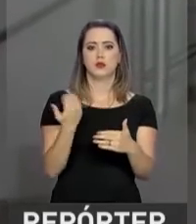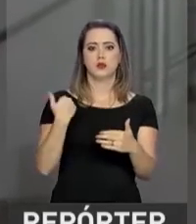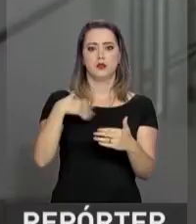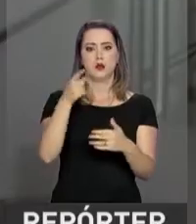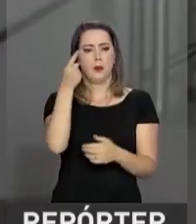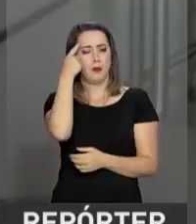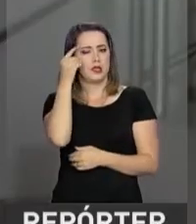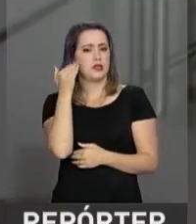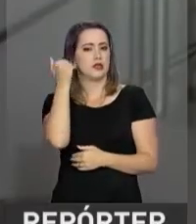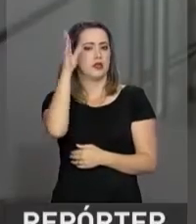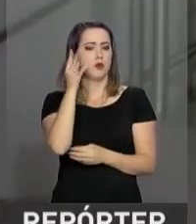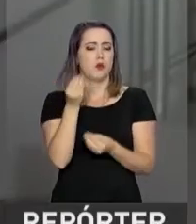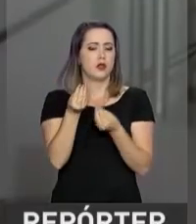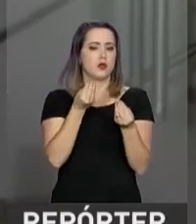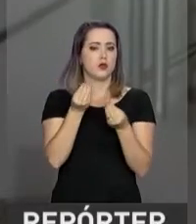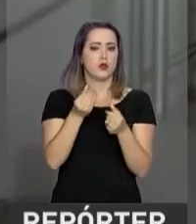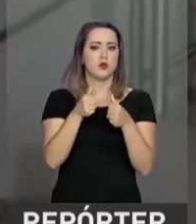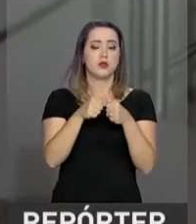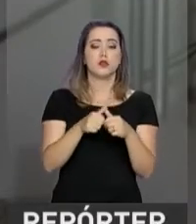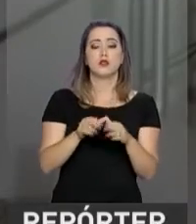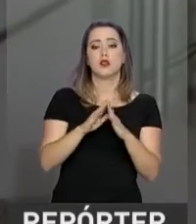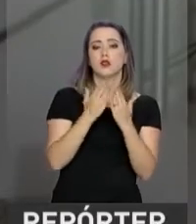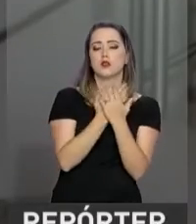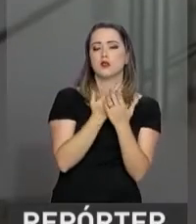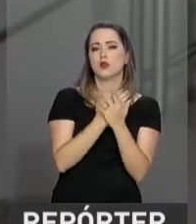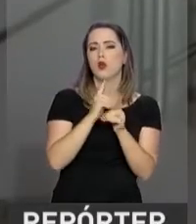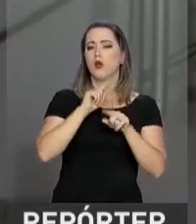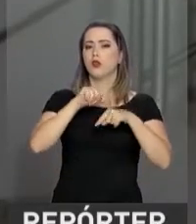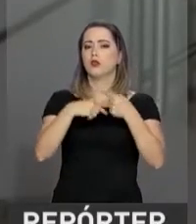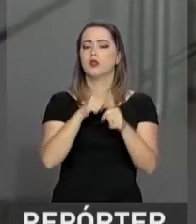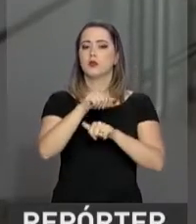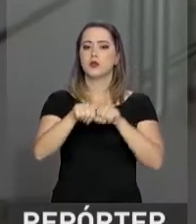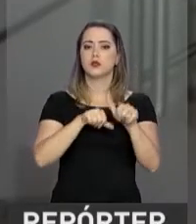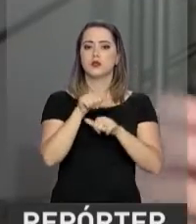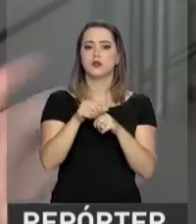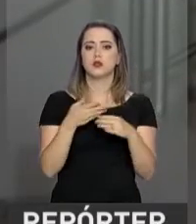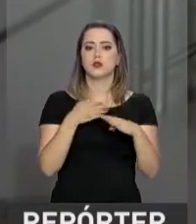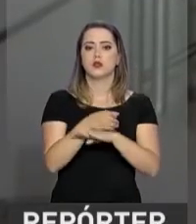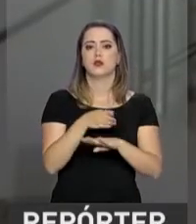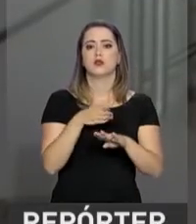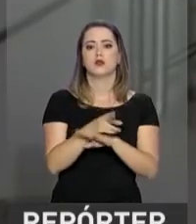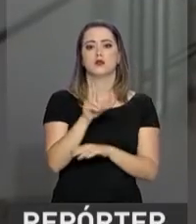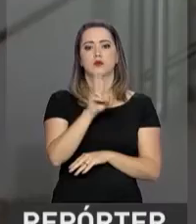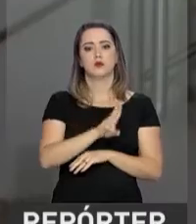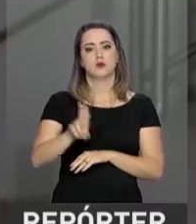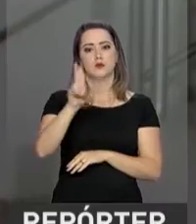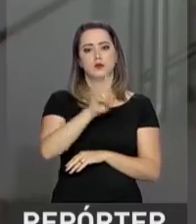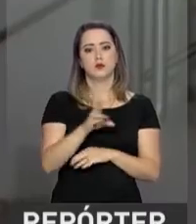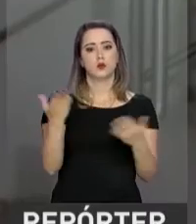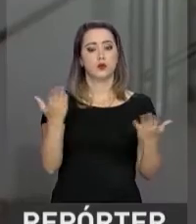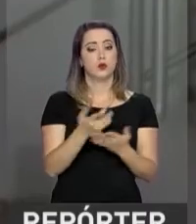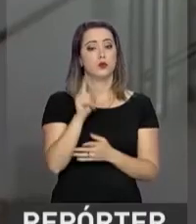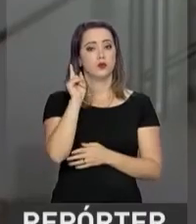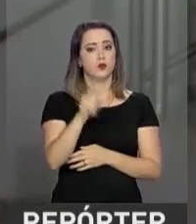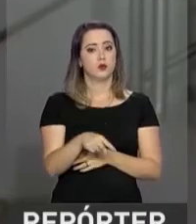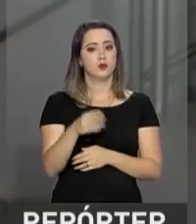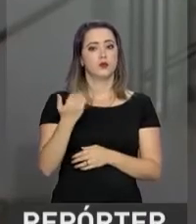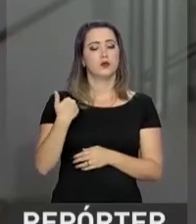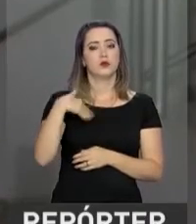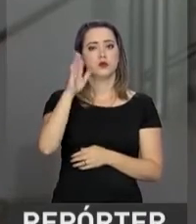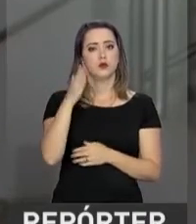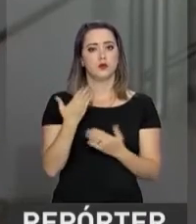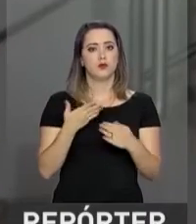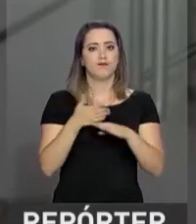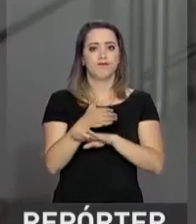pensando na avaliação da escola depois ela se transformou num exame de entrada para as universidades que é hoje uma uma